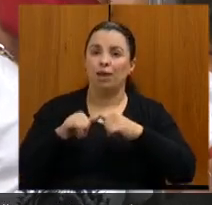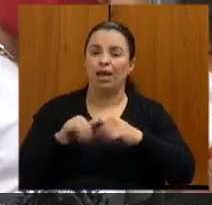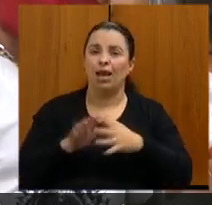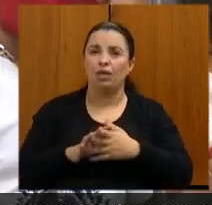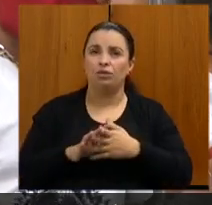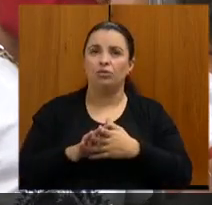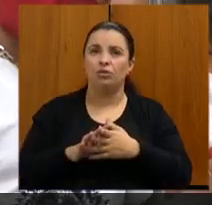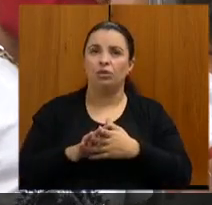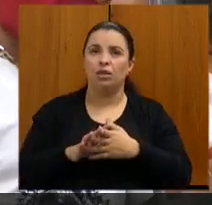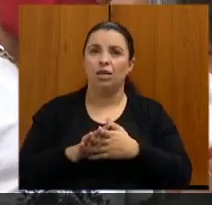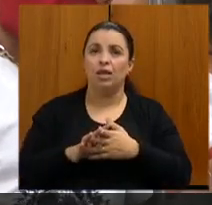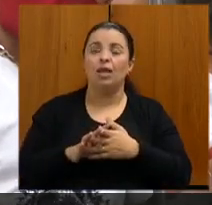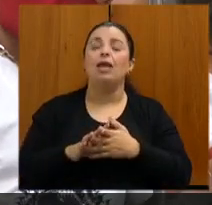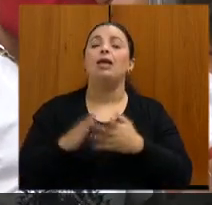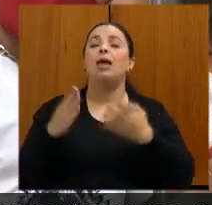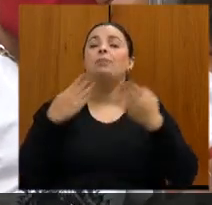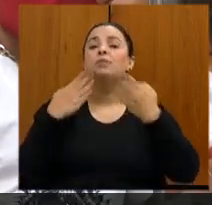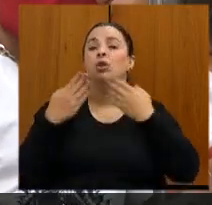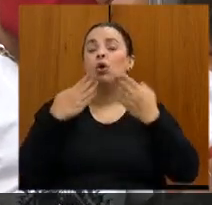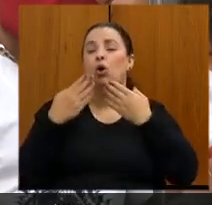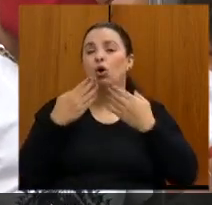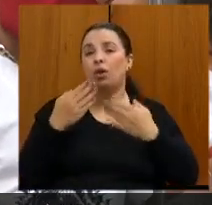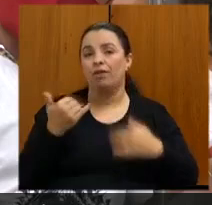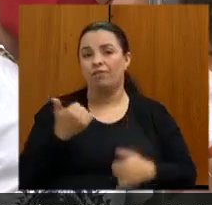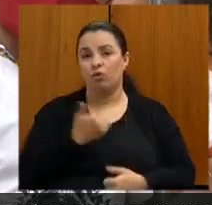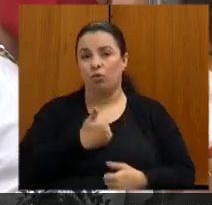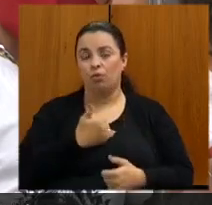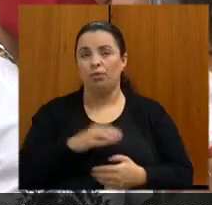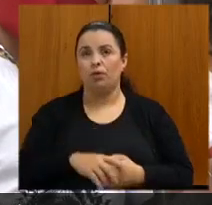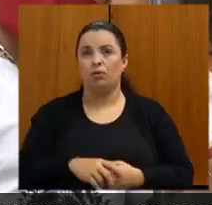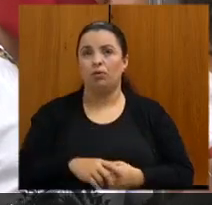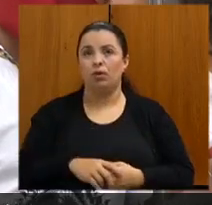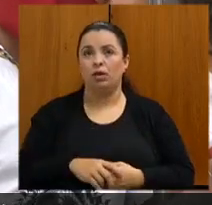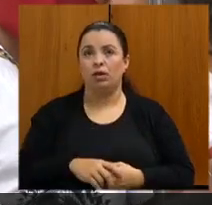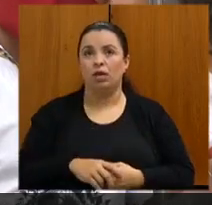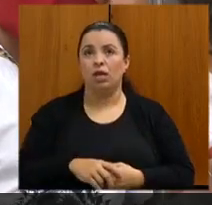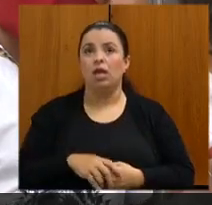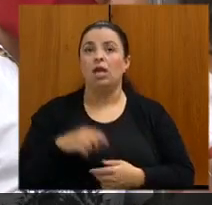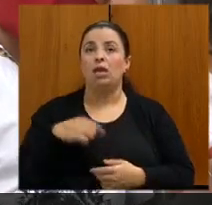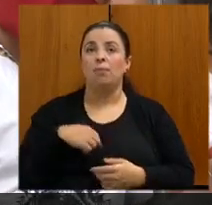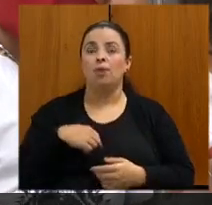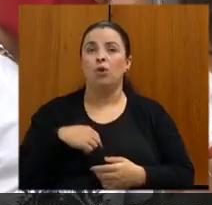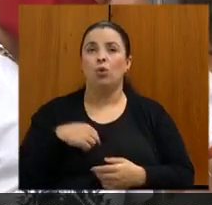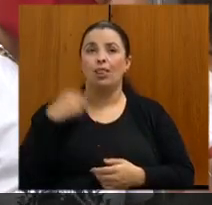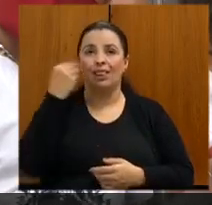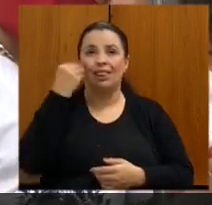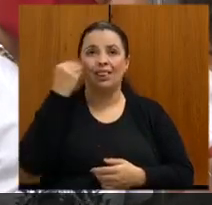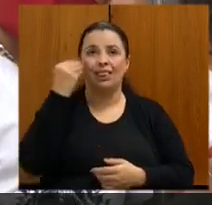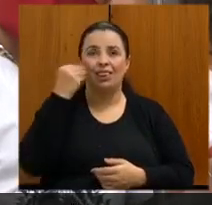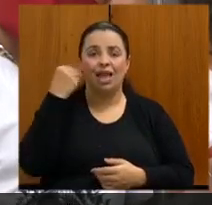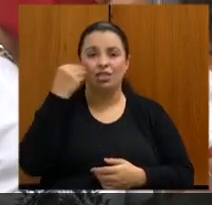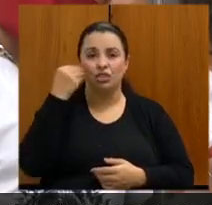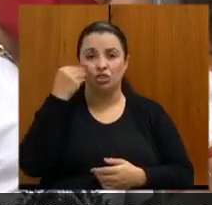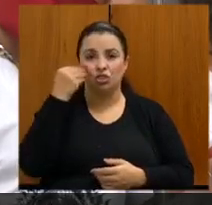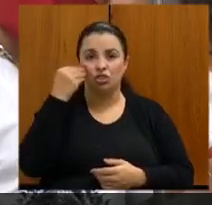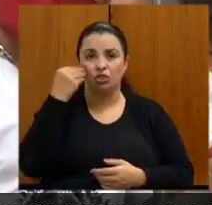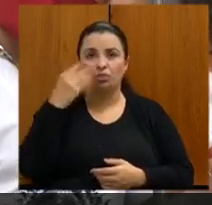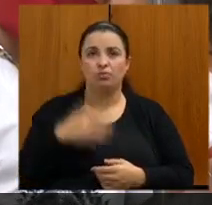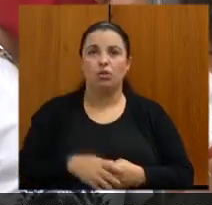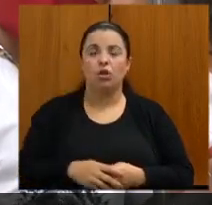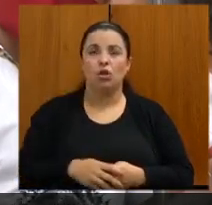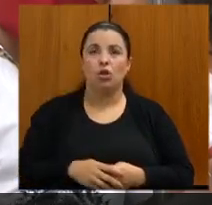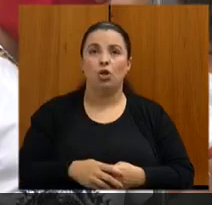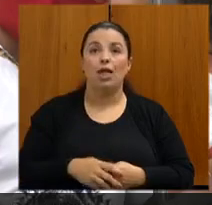a psicóloga falou comigo meu teste nota 10 mas quando eu cheguei com meu endereço ocupação